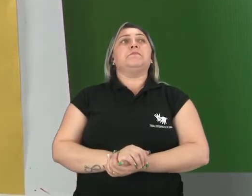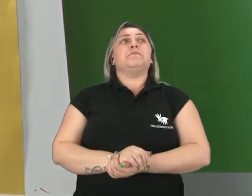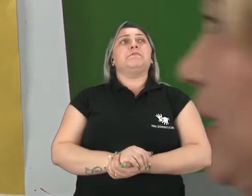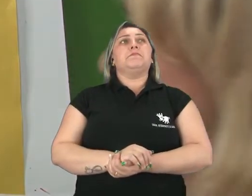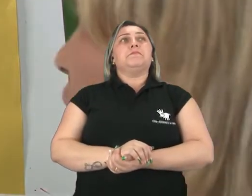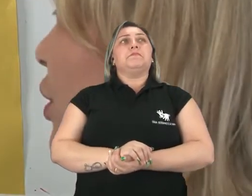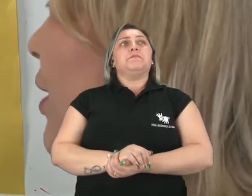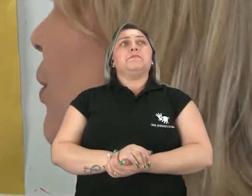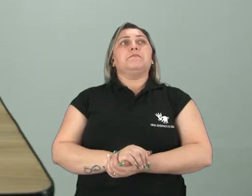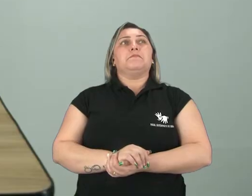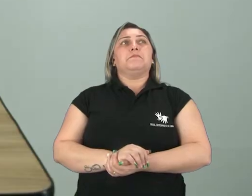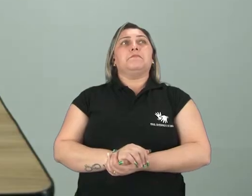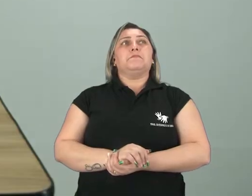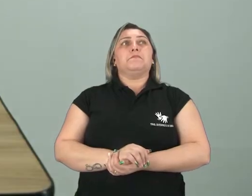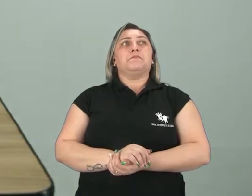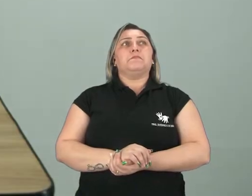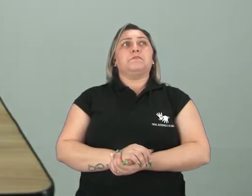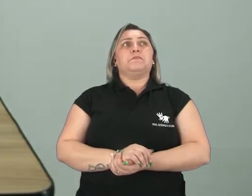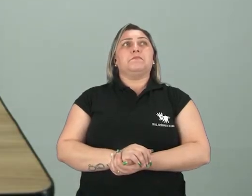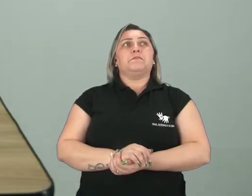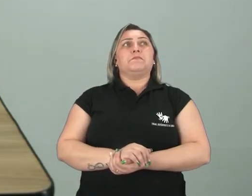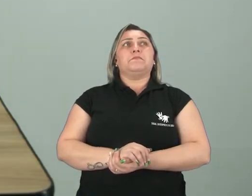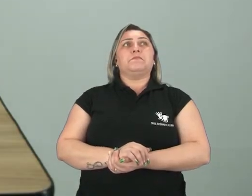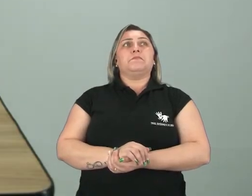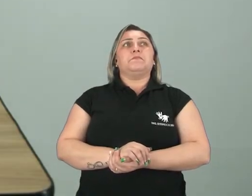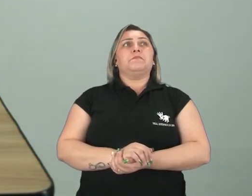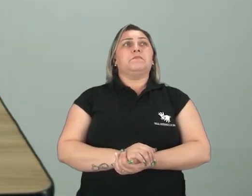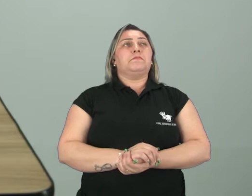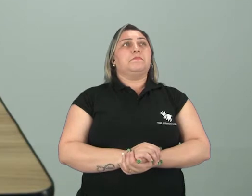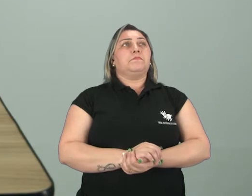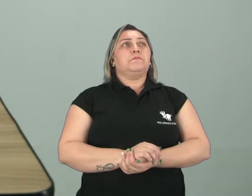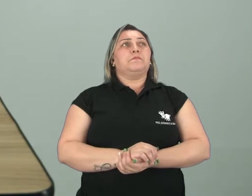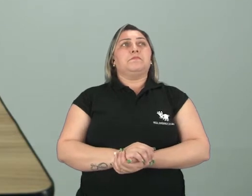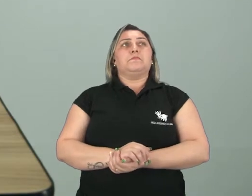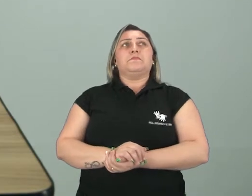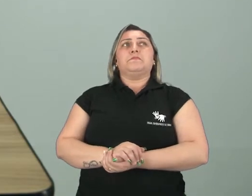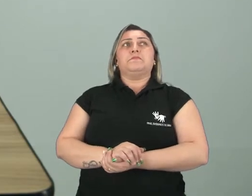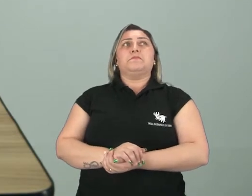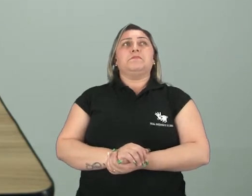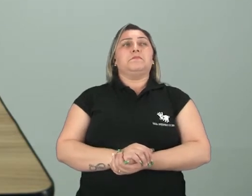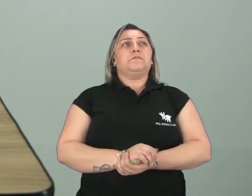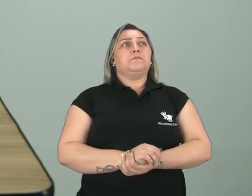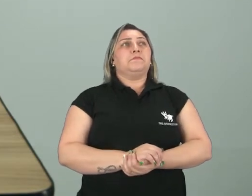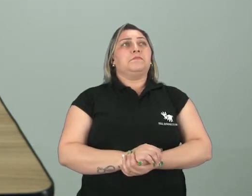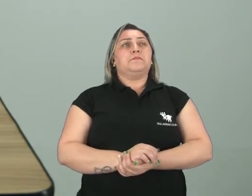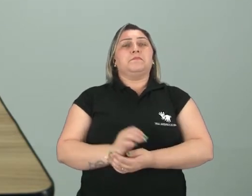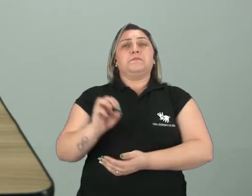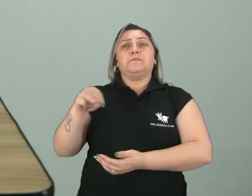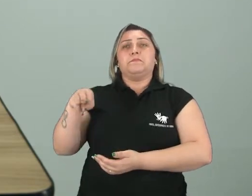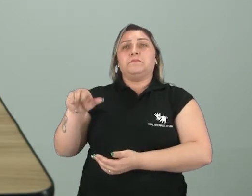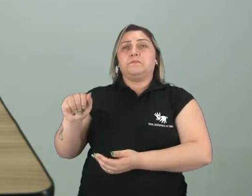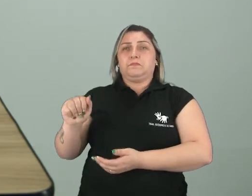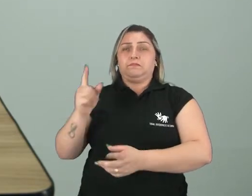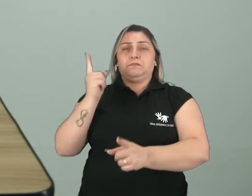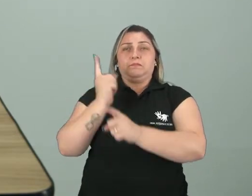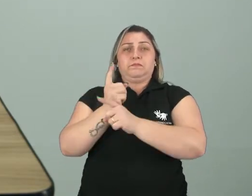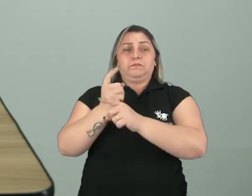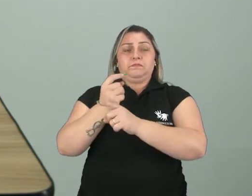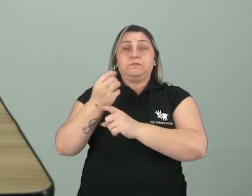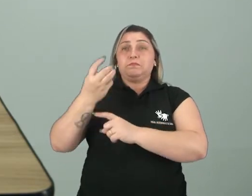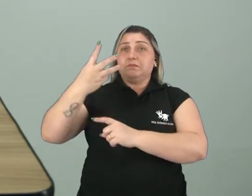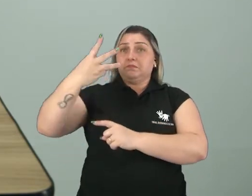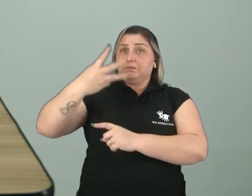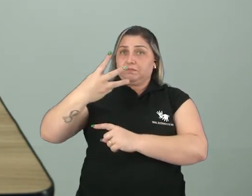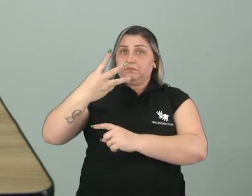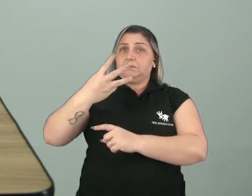mas então nós já encontramos aqui só iniciar uma encontramos aqui também um